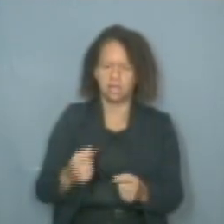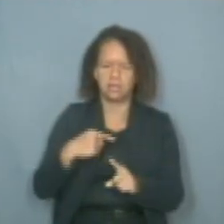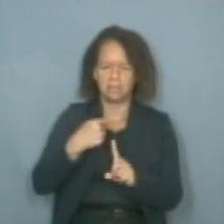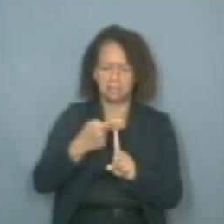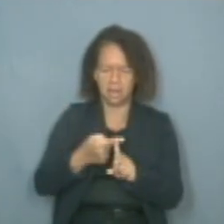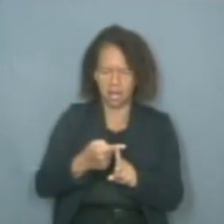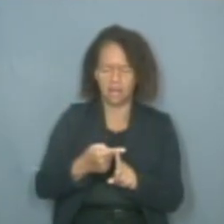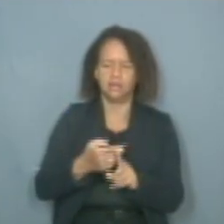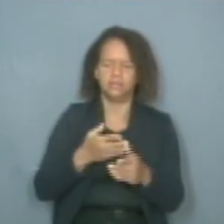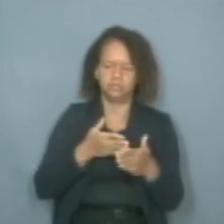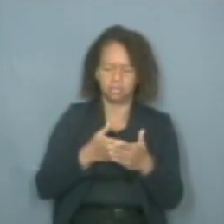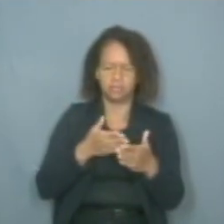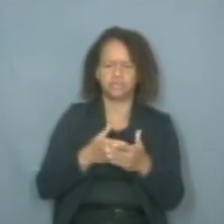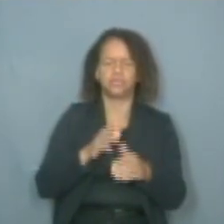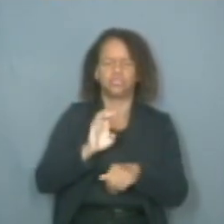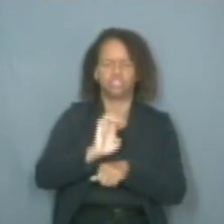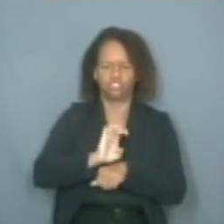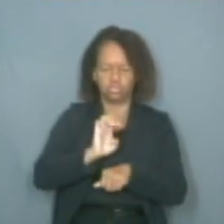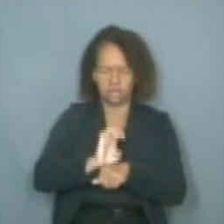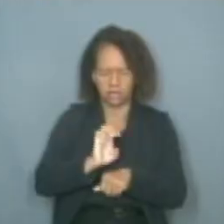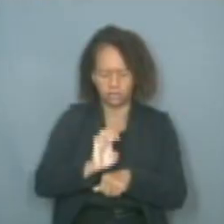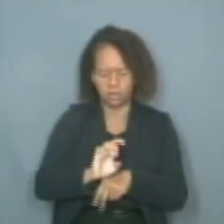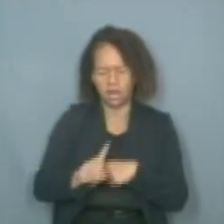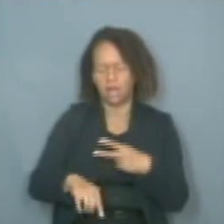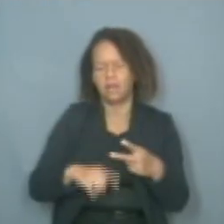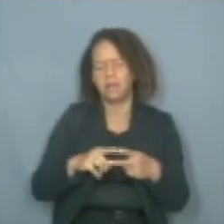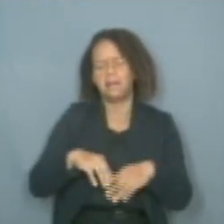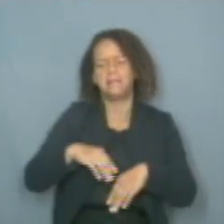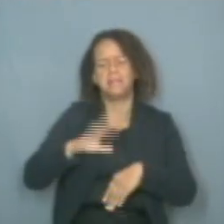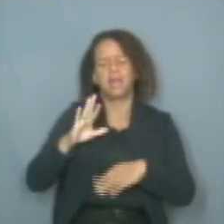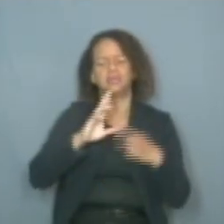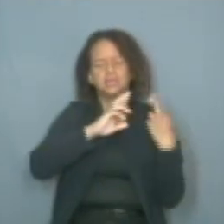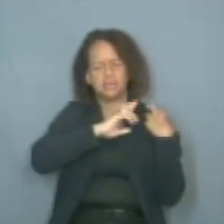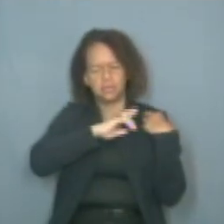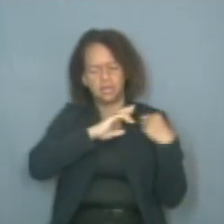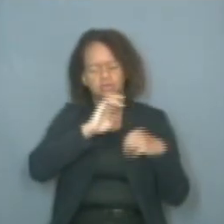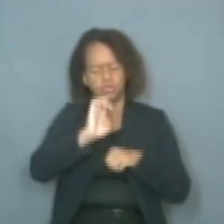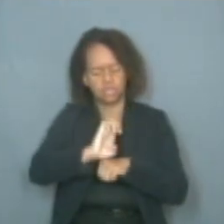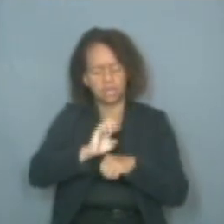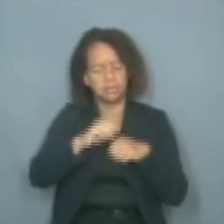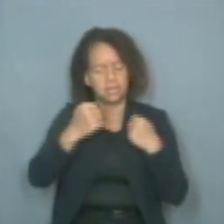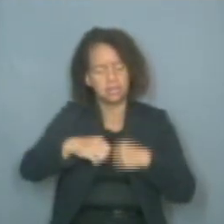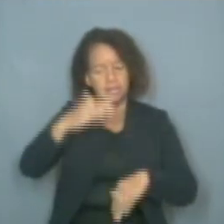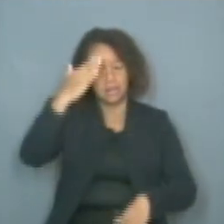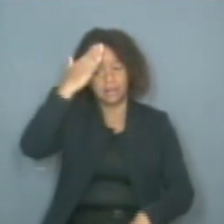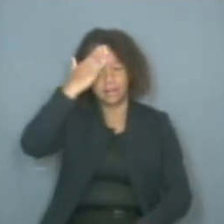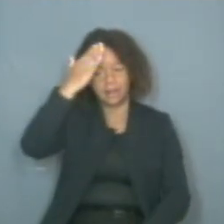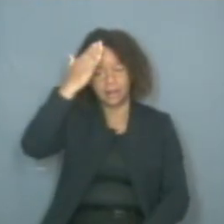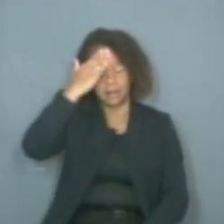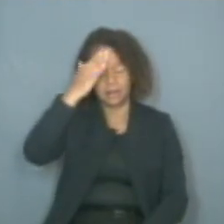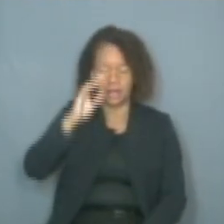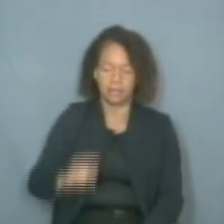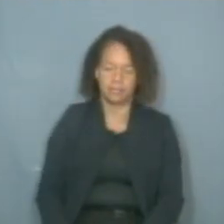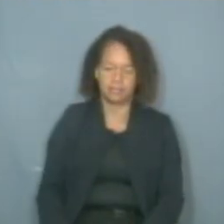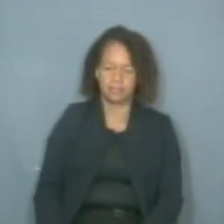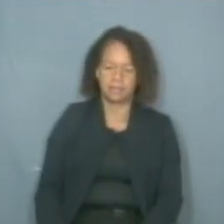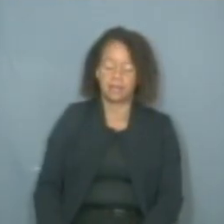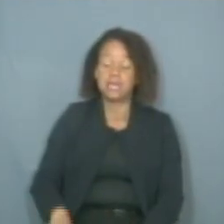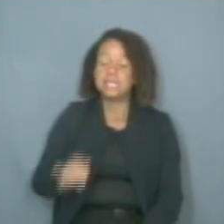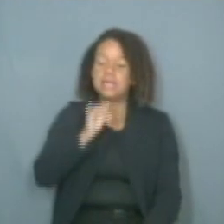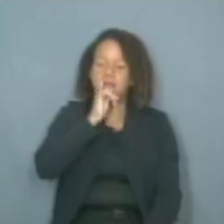mais intervenção do Estado, de um peso maior do Estado, precisa compreender, por exemplo,